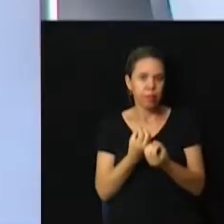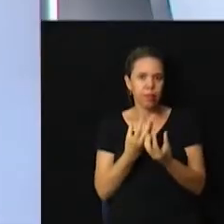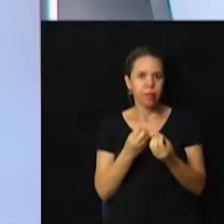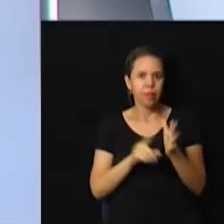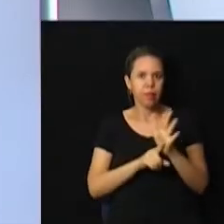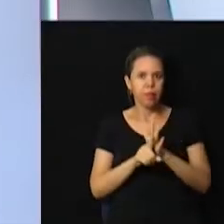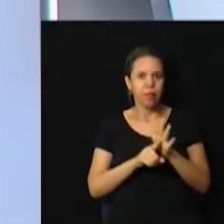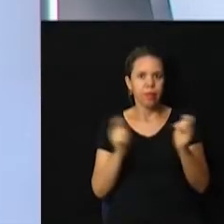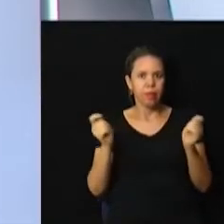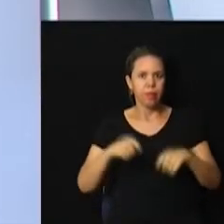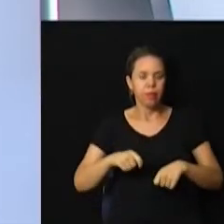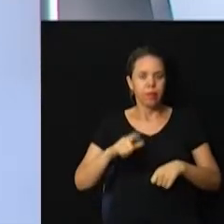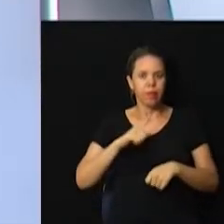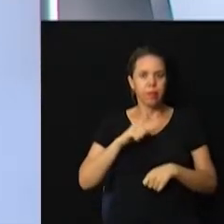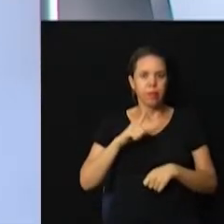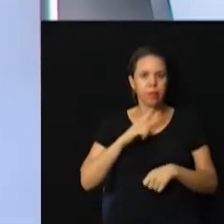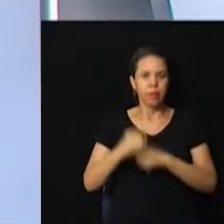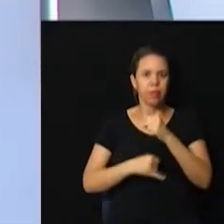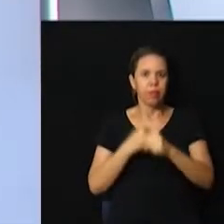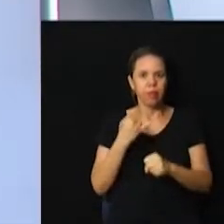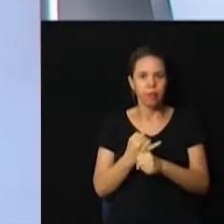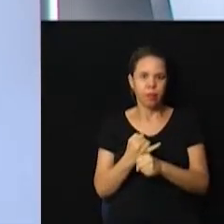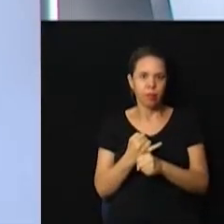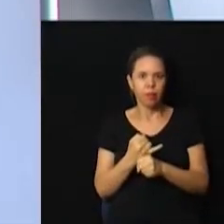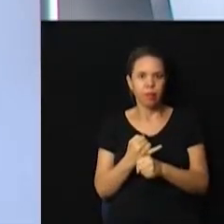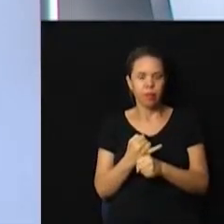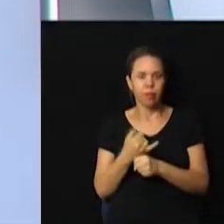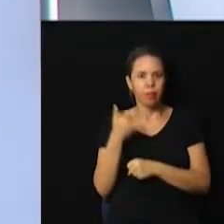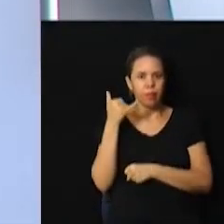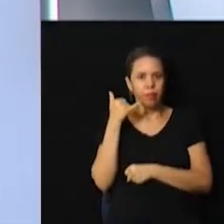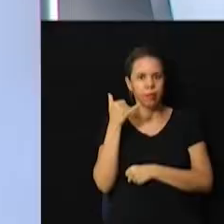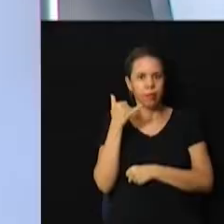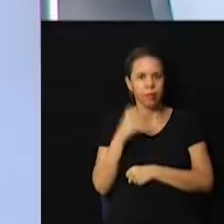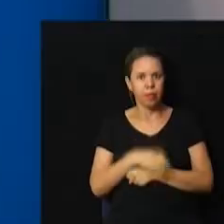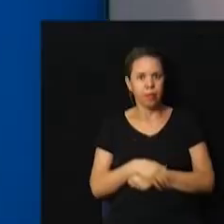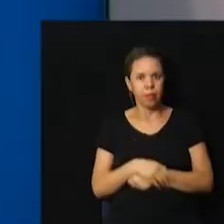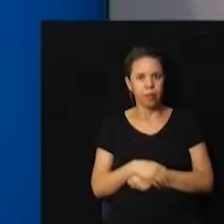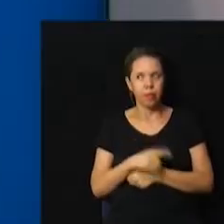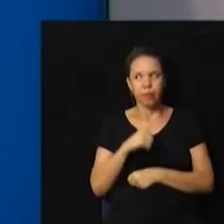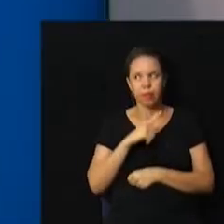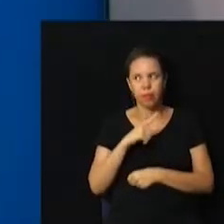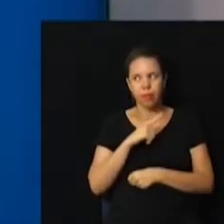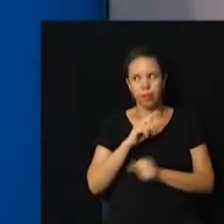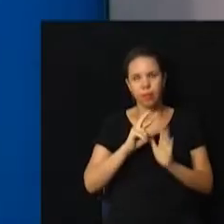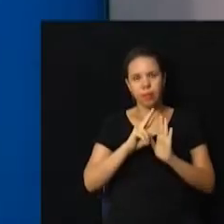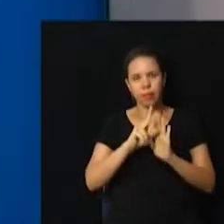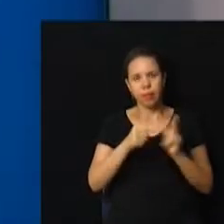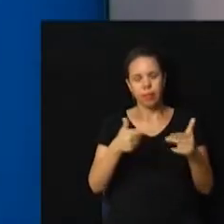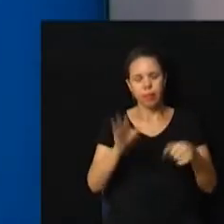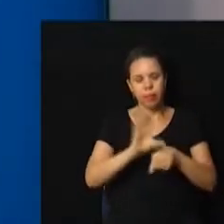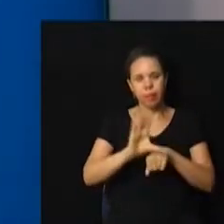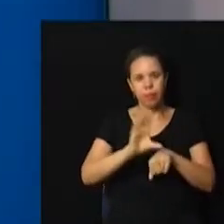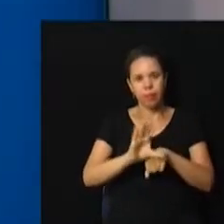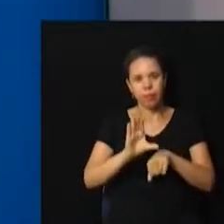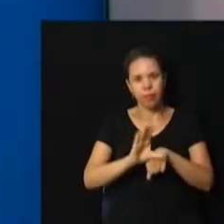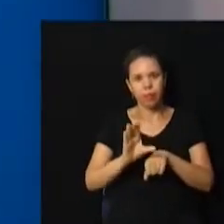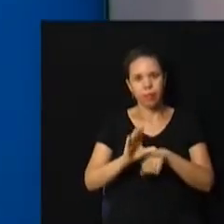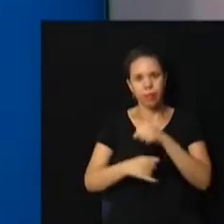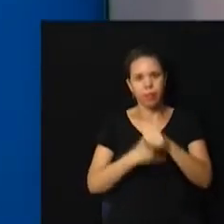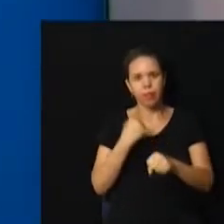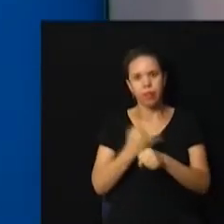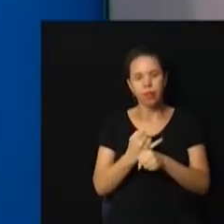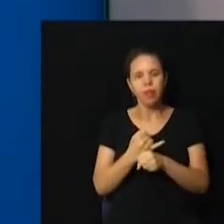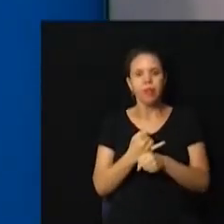as informações podem ser obtidas pela internet ou pelo telefone. Nós vamos ter uma série de cursos, esses cursos